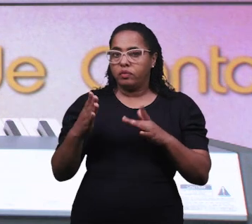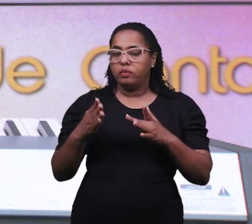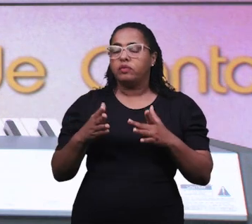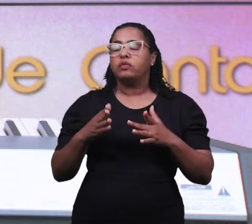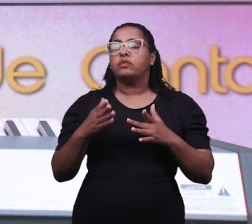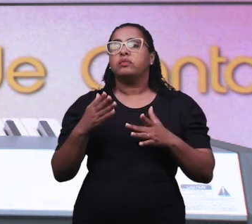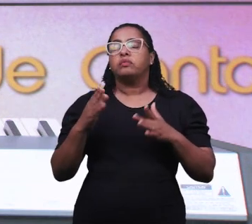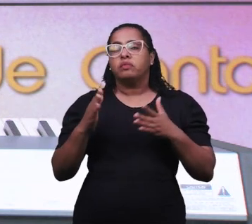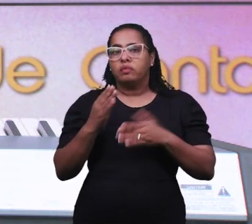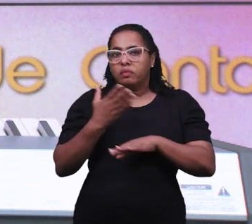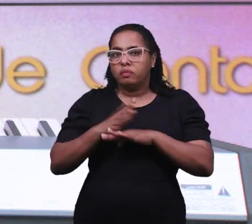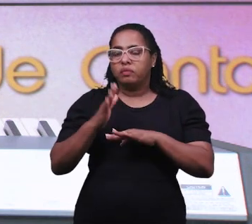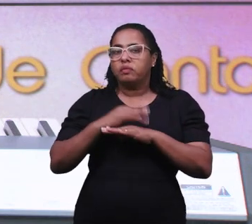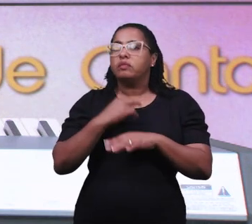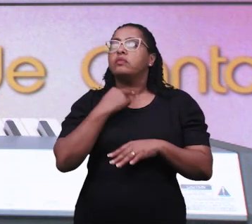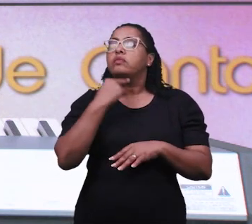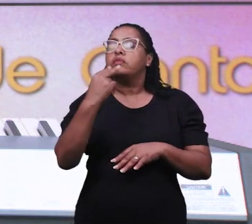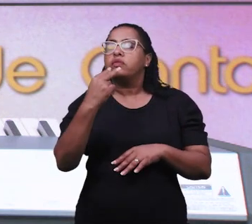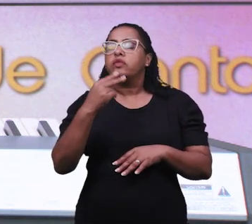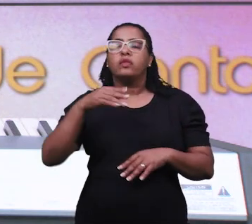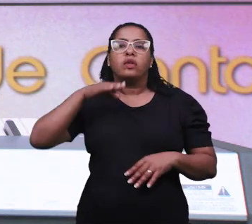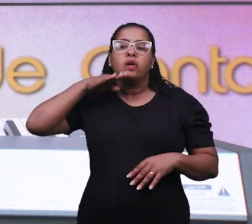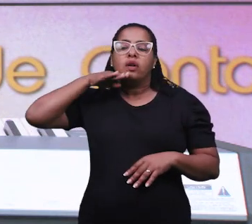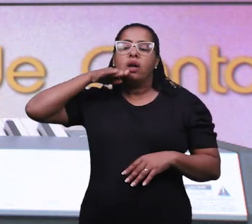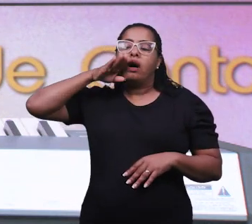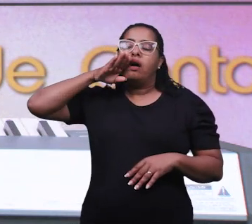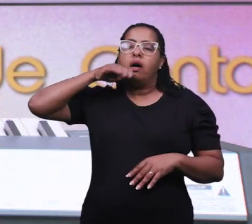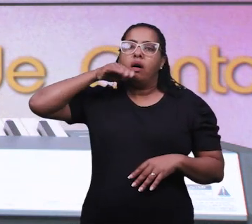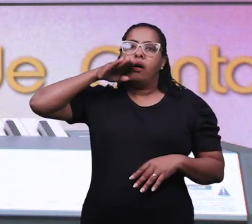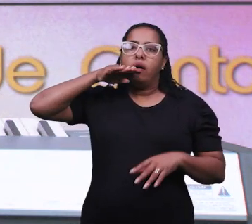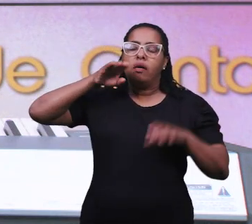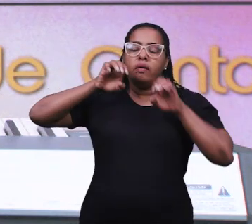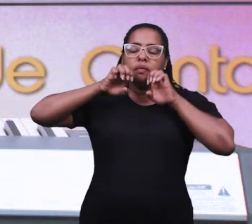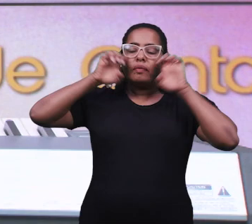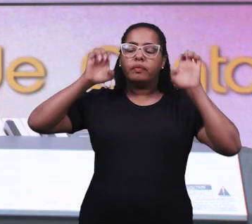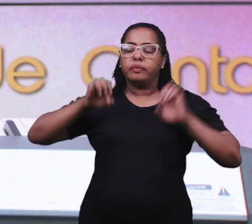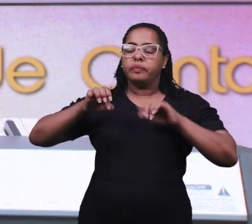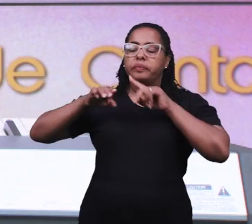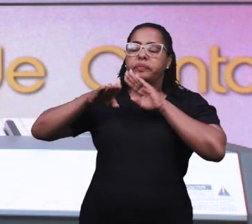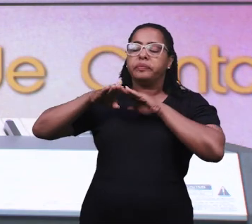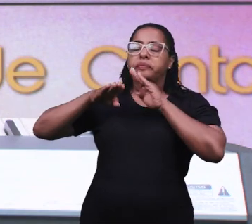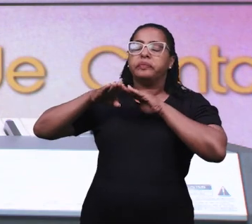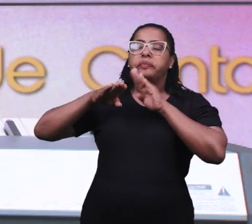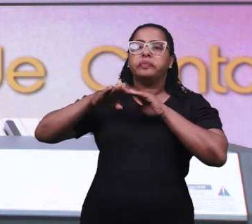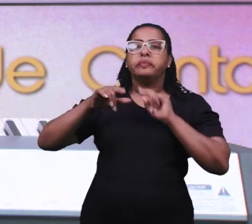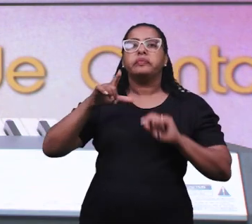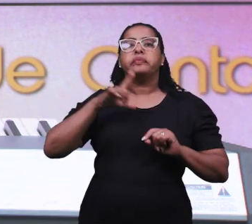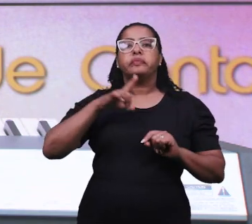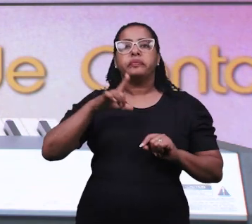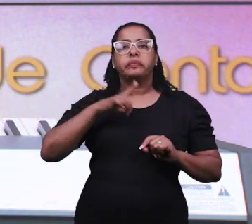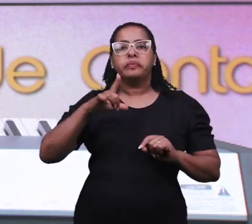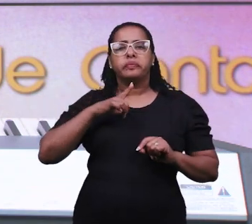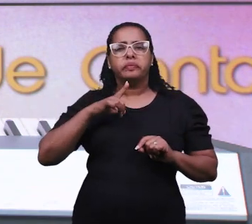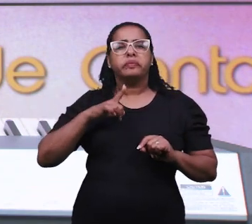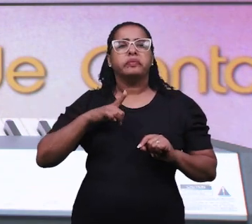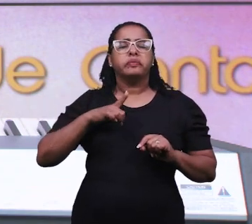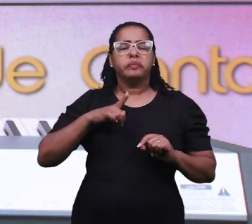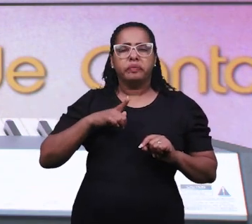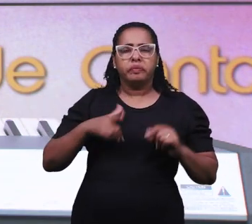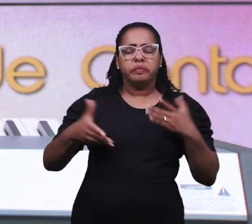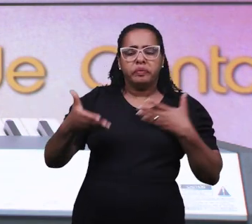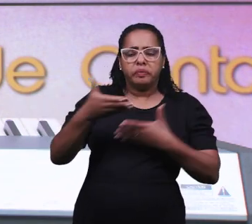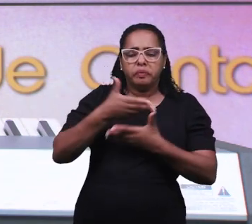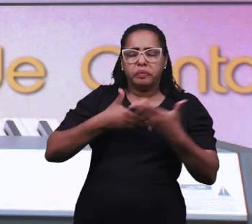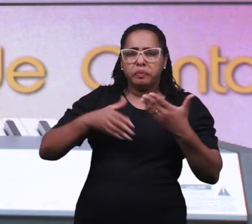nós falamos de língua, musculatura de língua, essa estrutura, ela tem uma grande